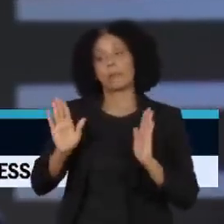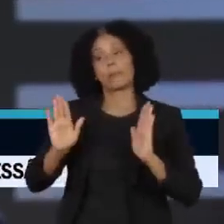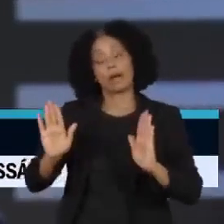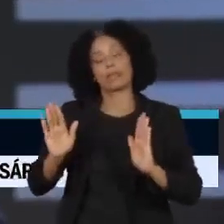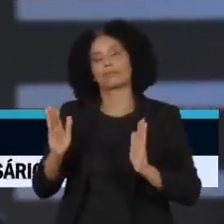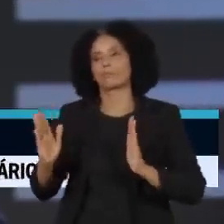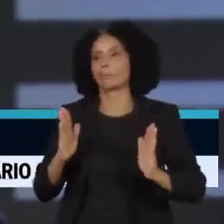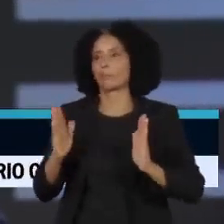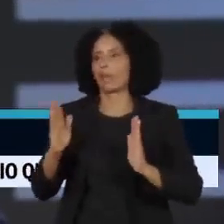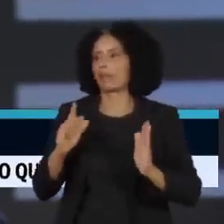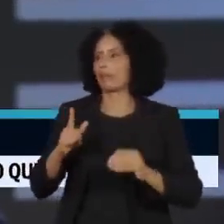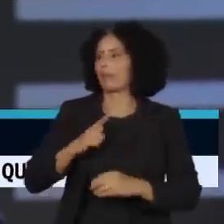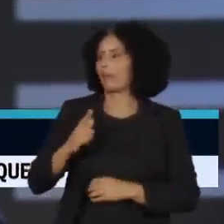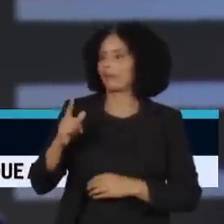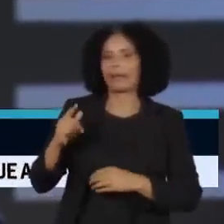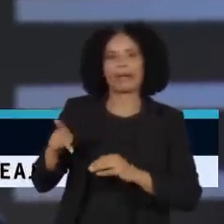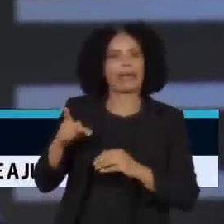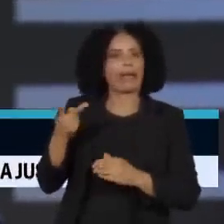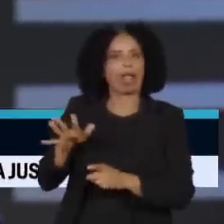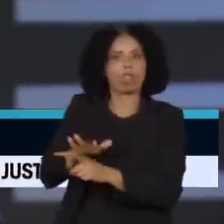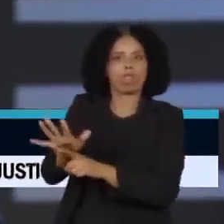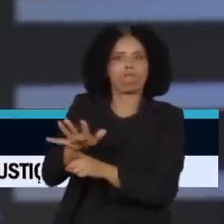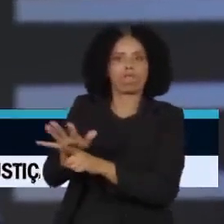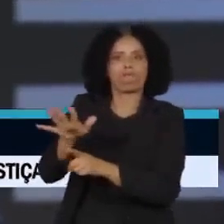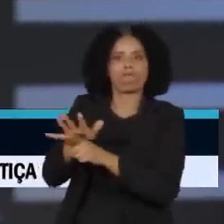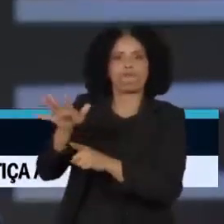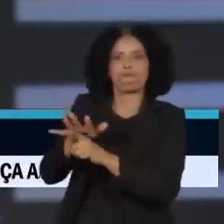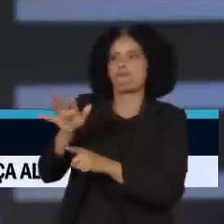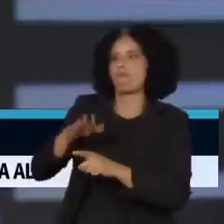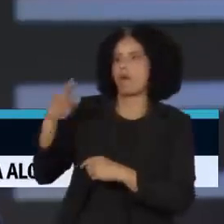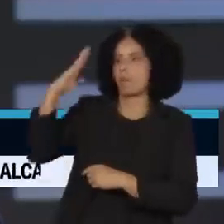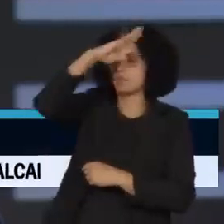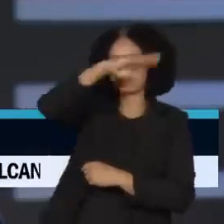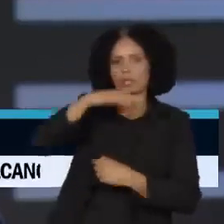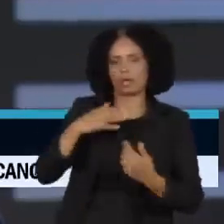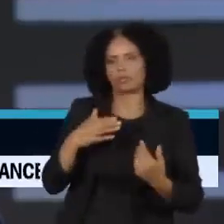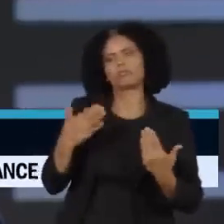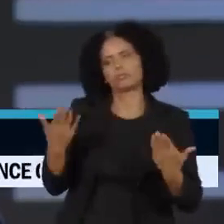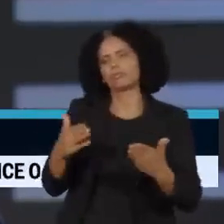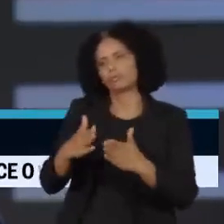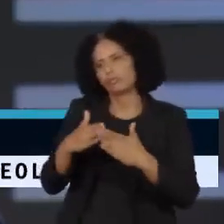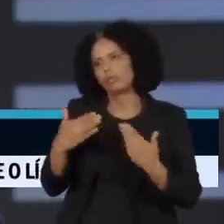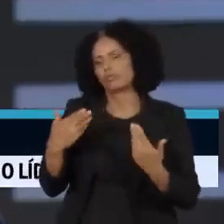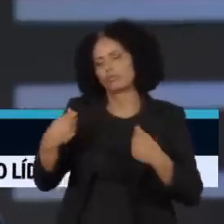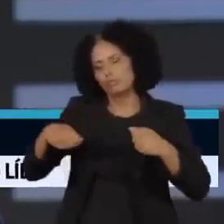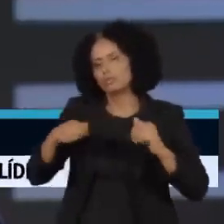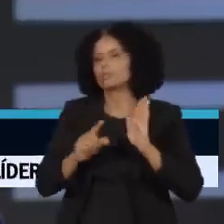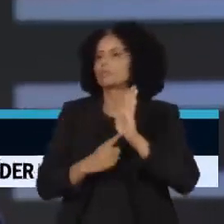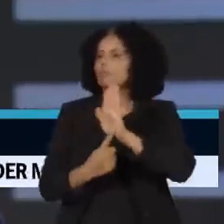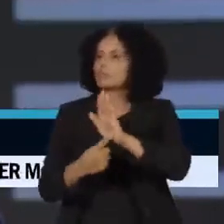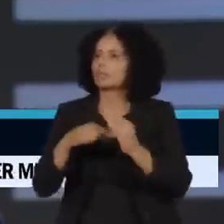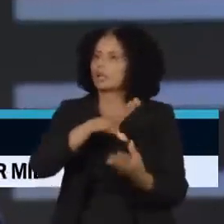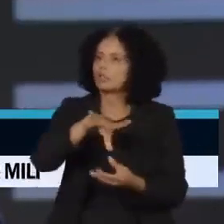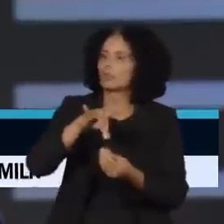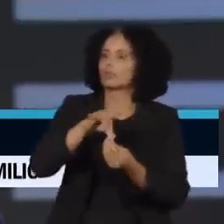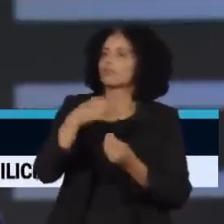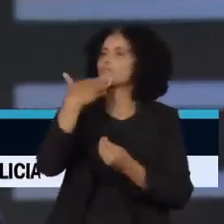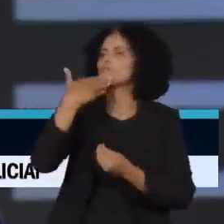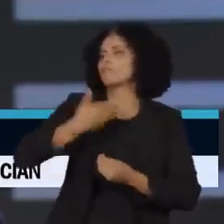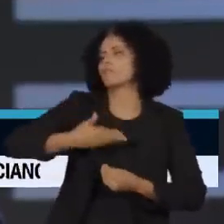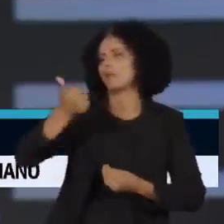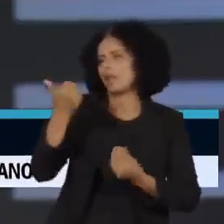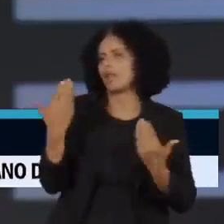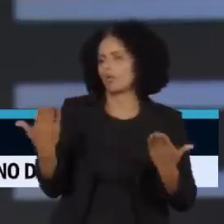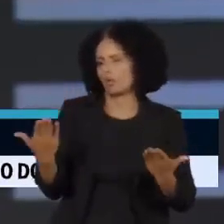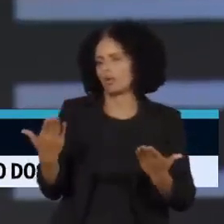bolsonaro quer dizer fortalecer a cultura política democrática mostrar a democracia é o melhor regime é aquele que enfrenta melhora os problemas sociais